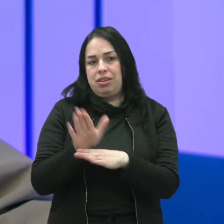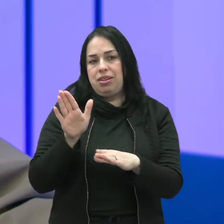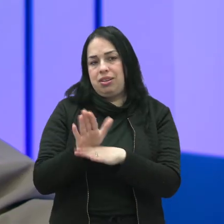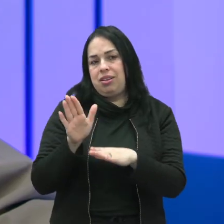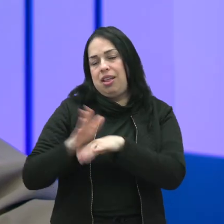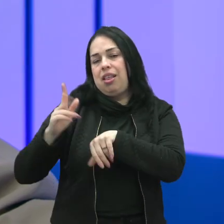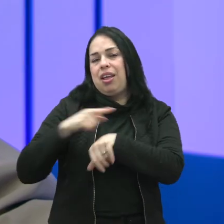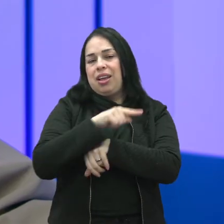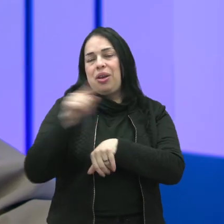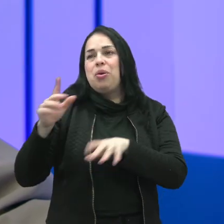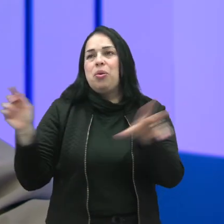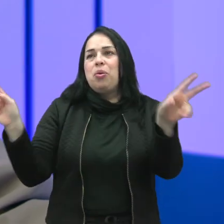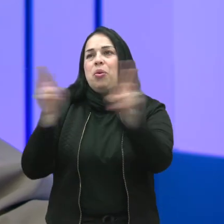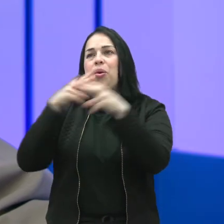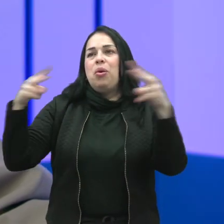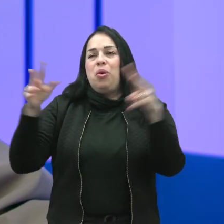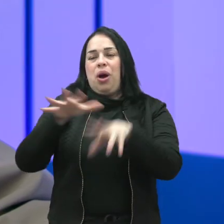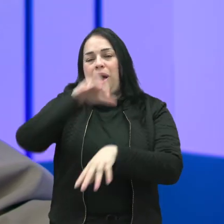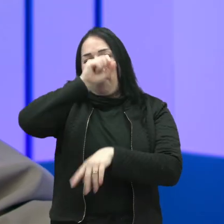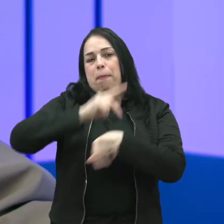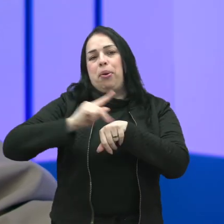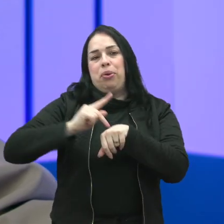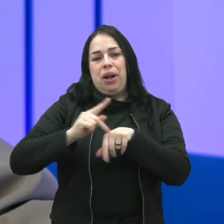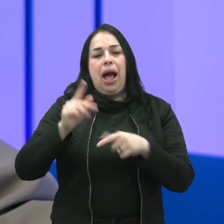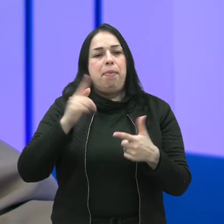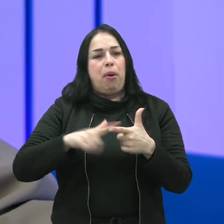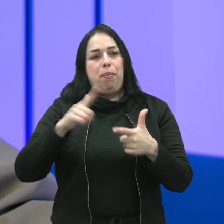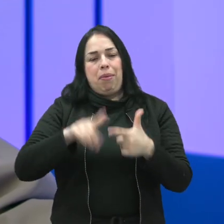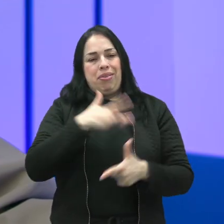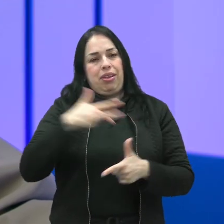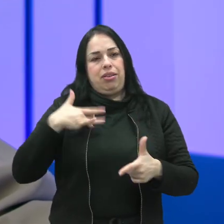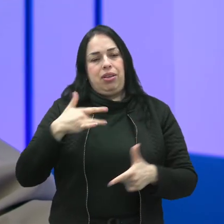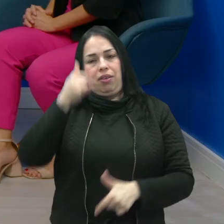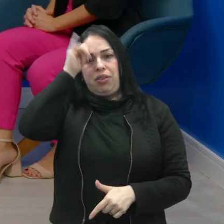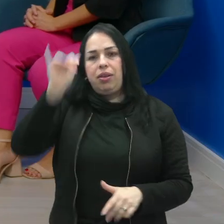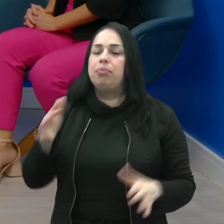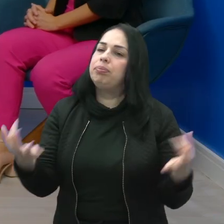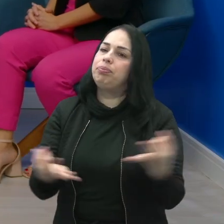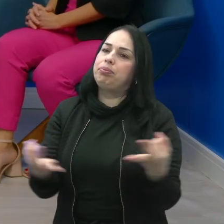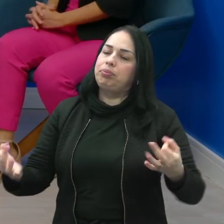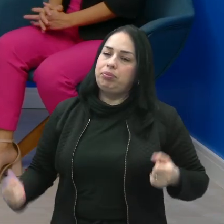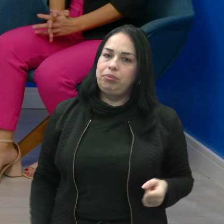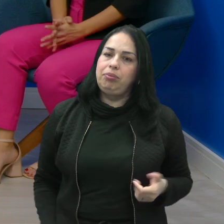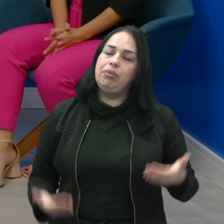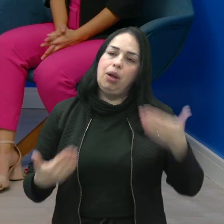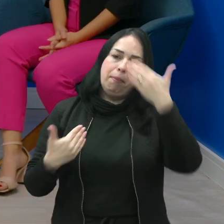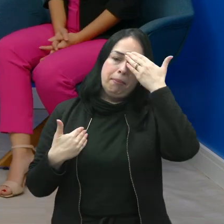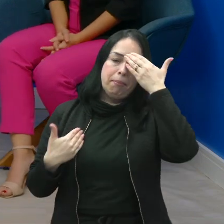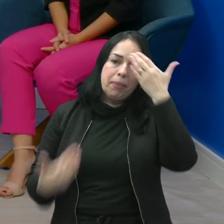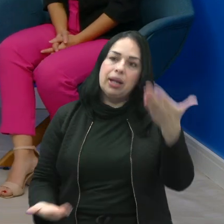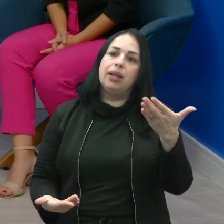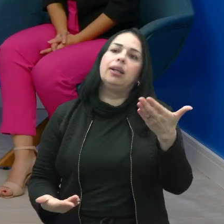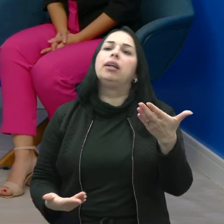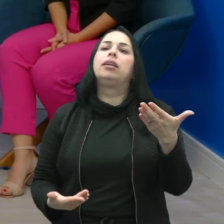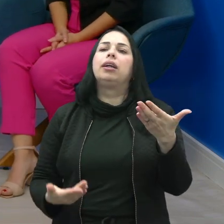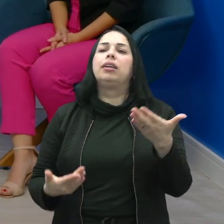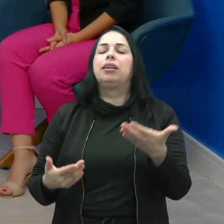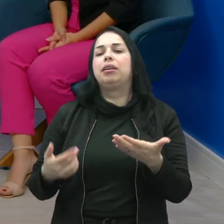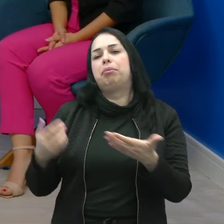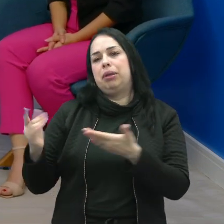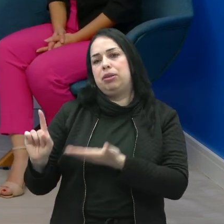um ar mais puro para respirar e não ter tantos problemas de saúde que a gente vê hoje na sociedade. Perfeito. Valdir, obrigado pela sua presença aqui no